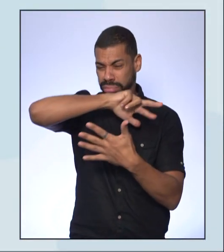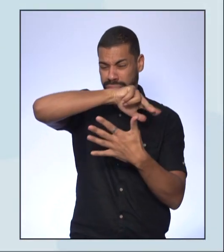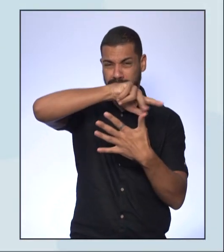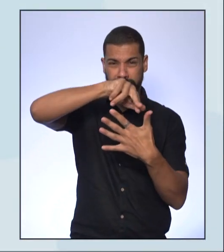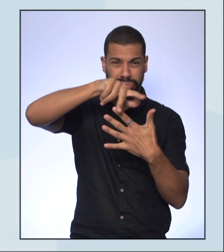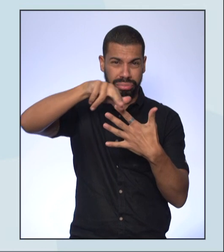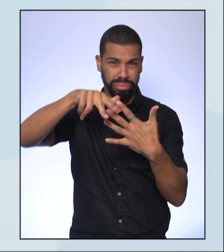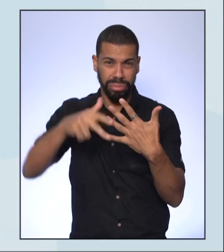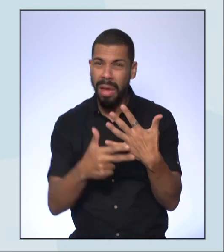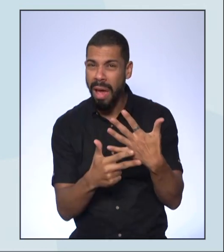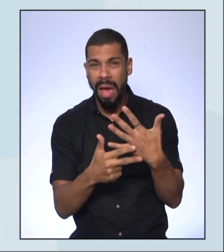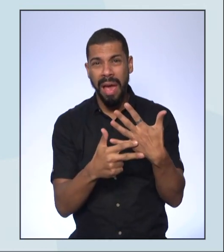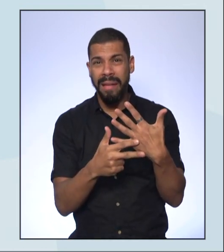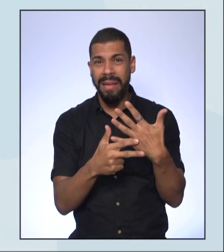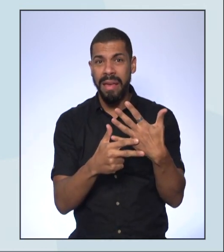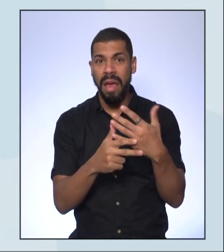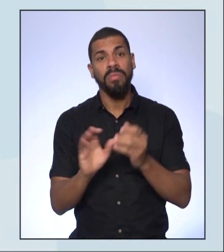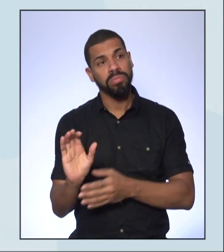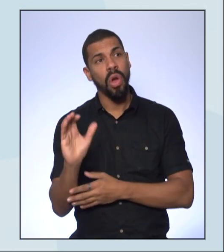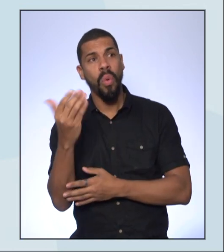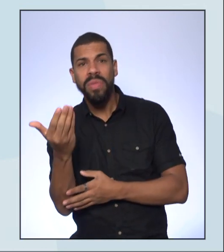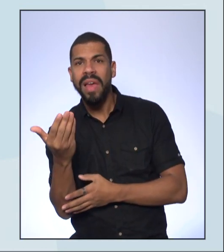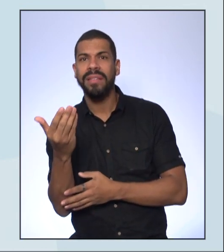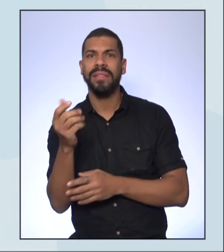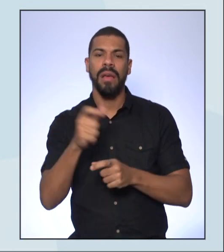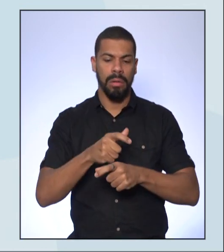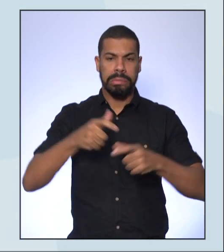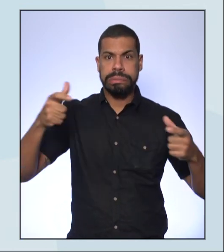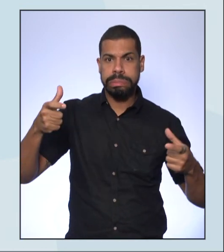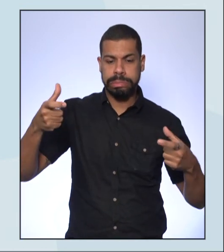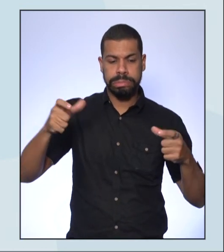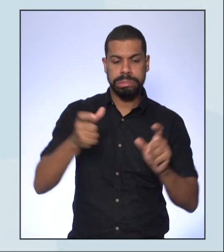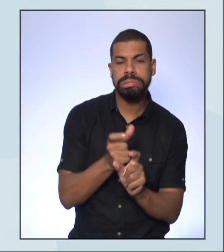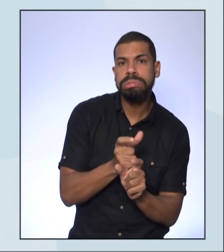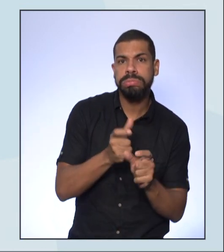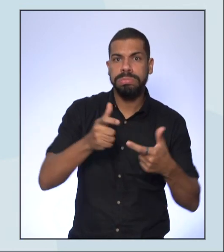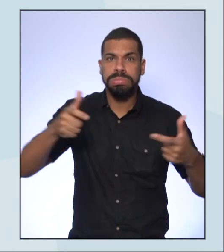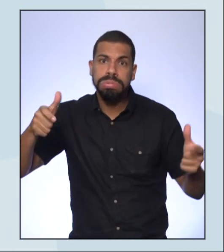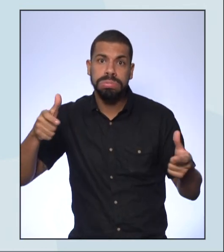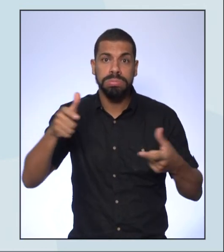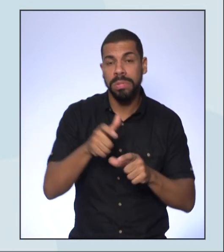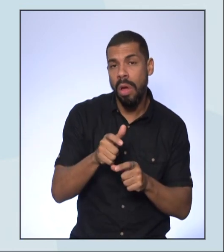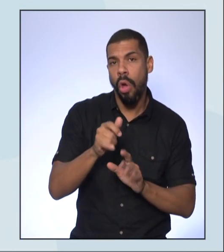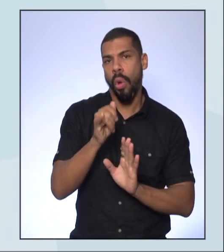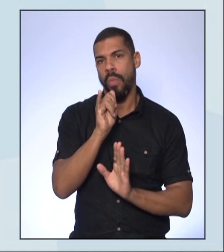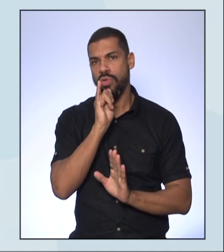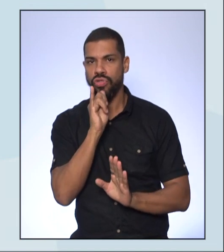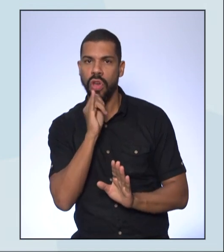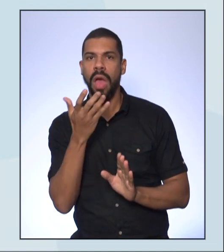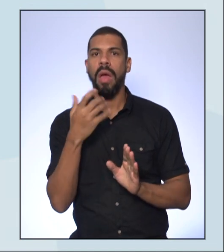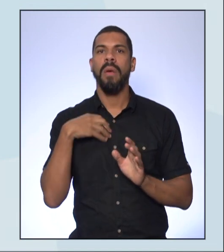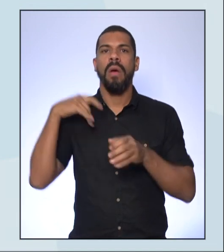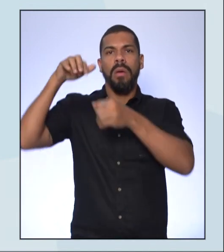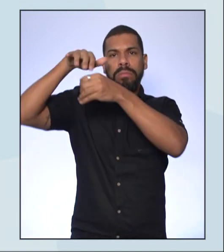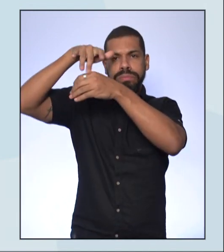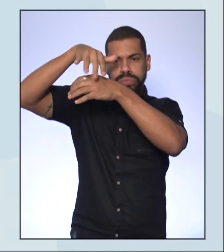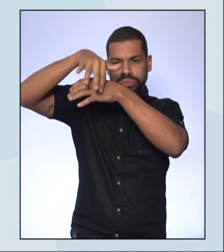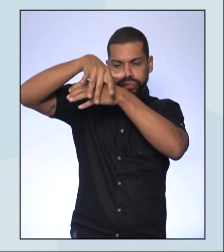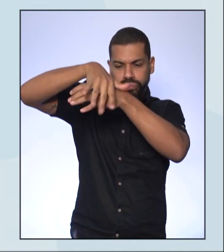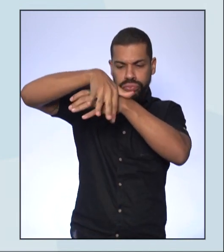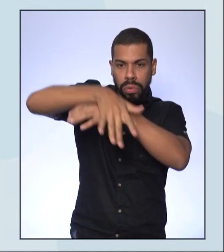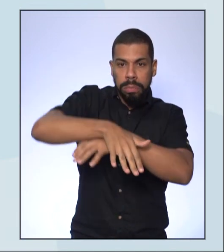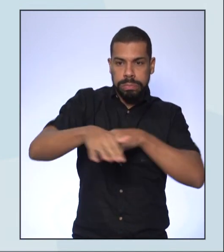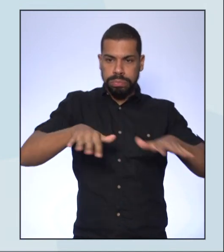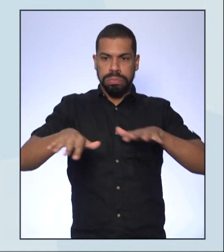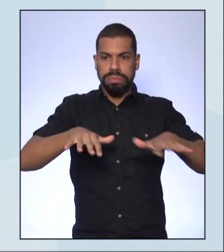de diferentes intensidades, né, e as suas dinâmicas naturais, como deslizamentos, terremotos,